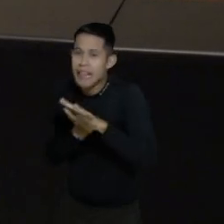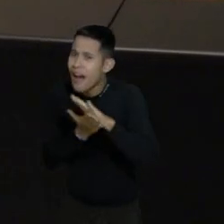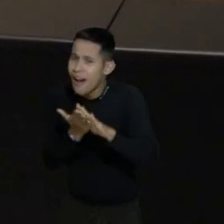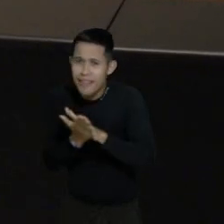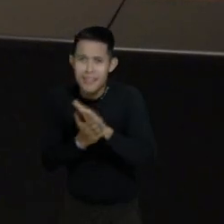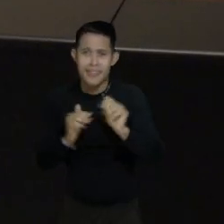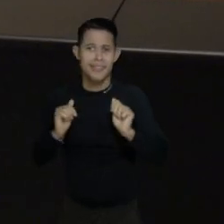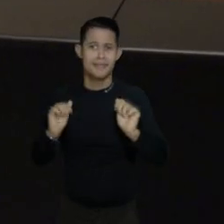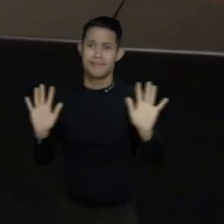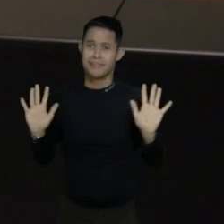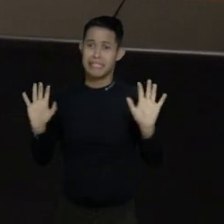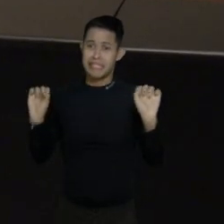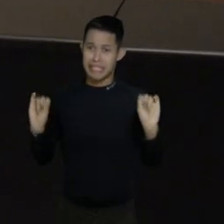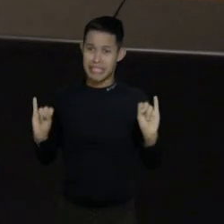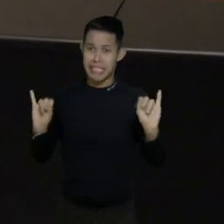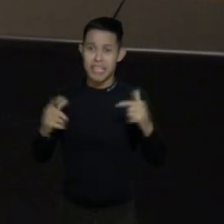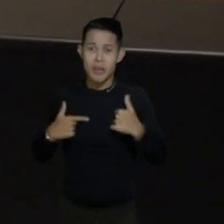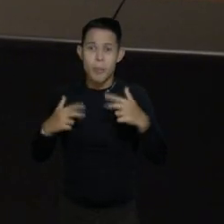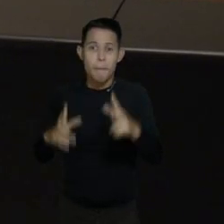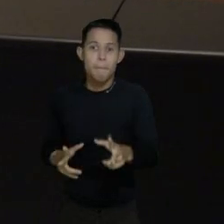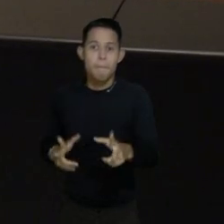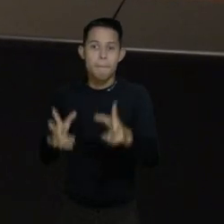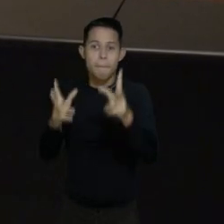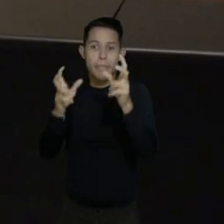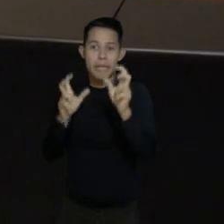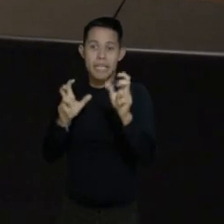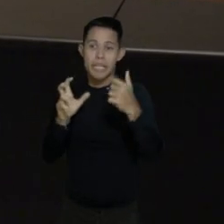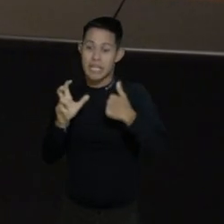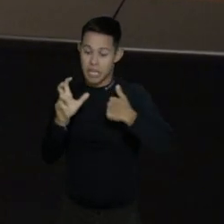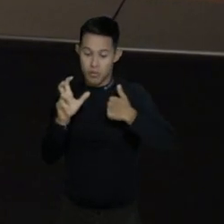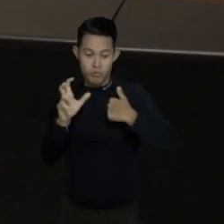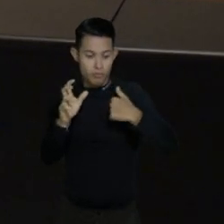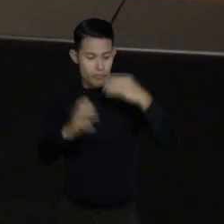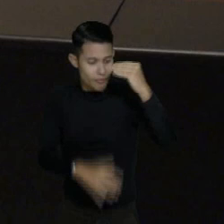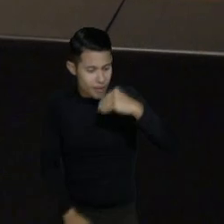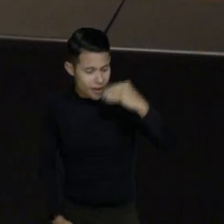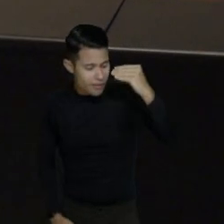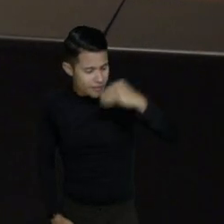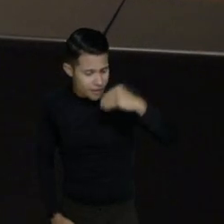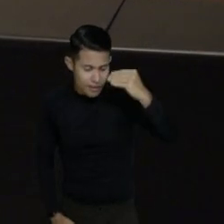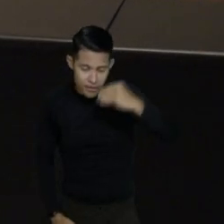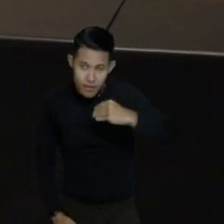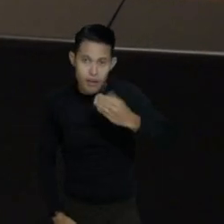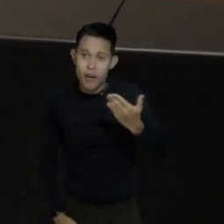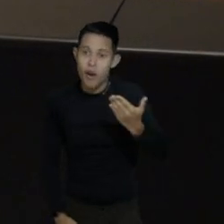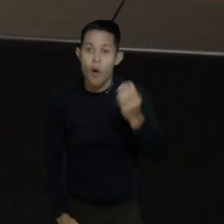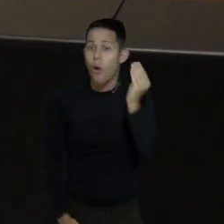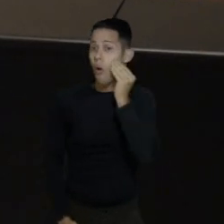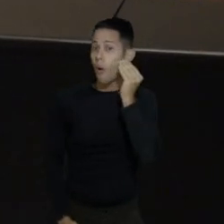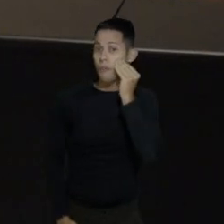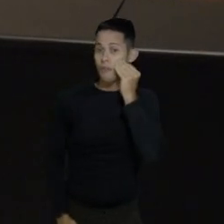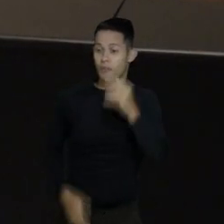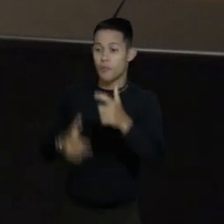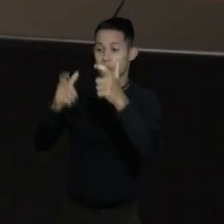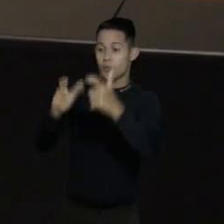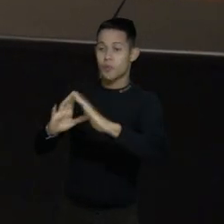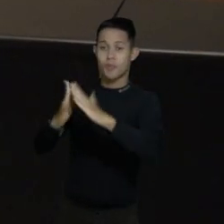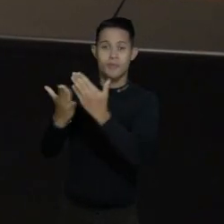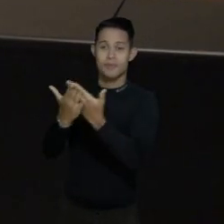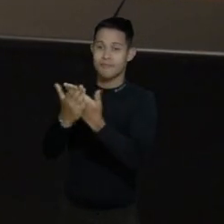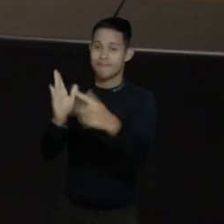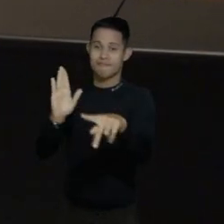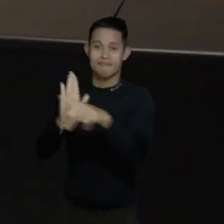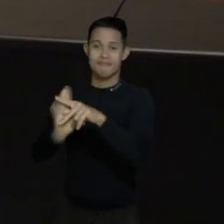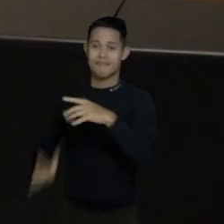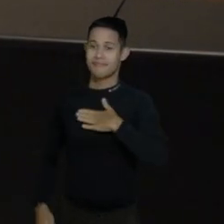eu não percebo se eu só percebo que eu tenho fracassos aquele ambiente escolar não me pertence isso